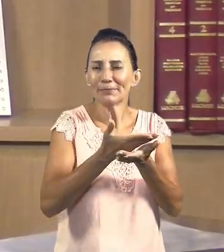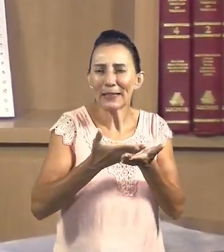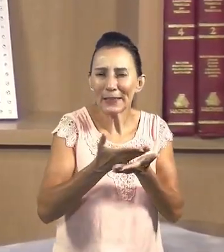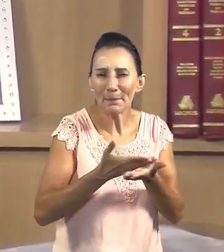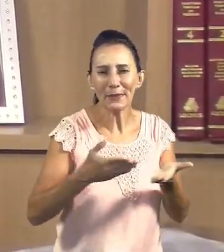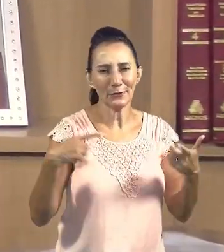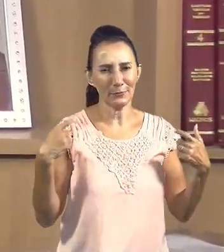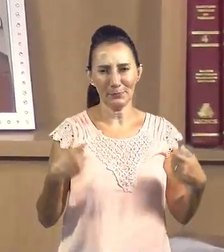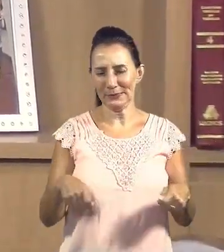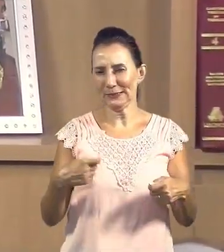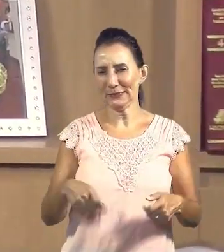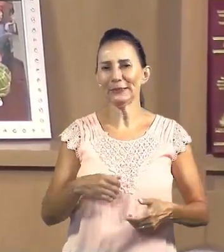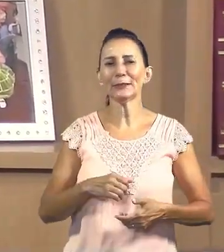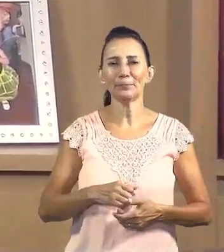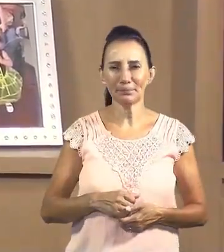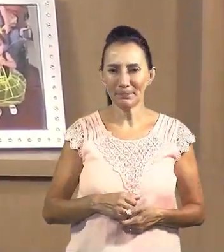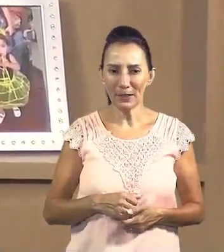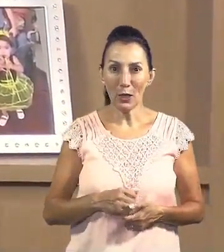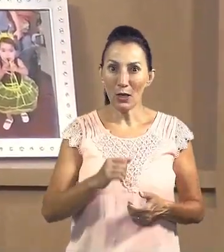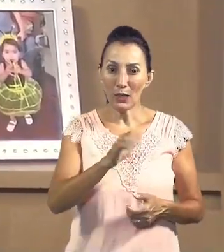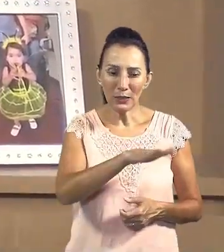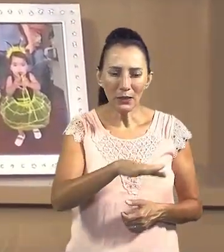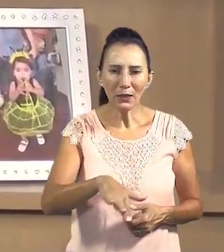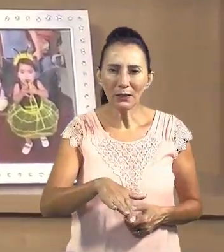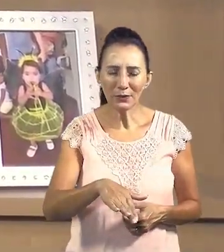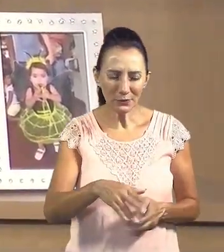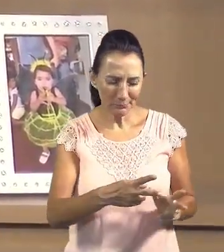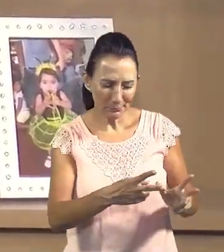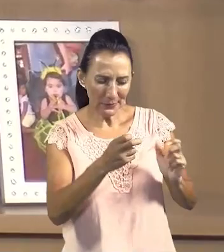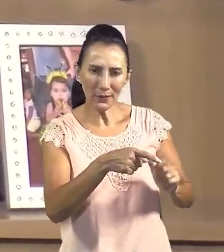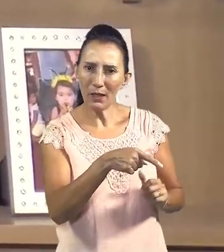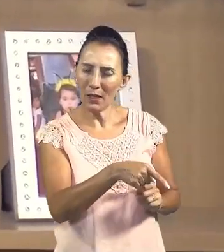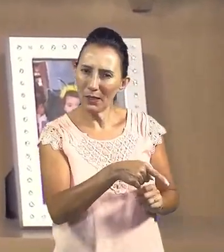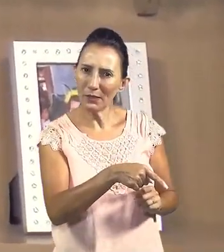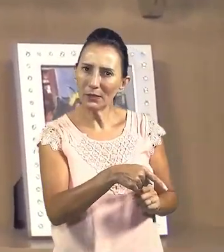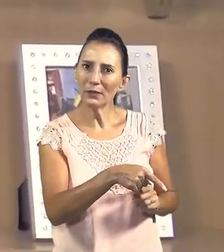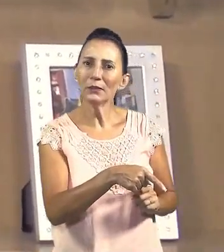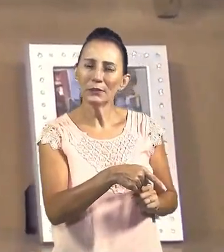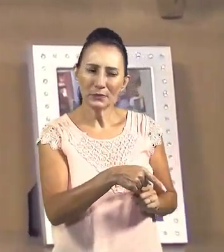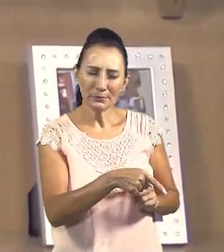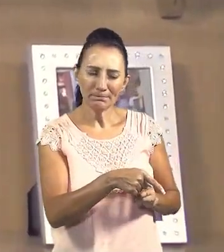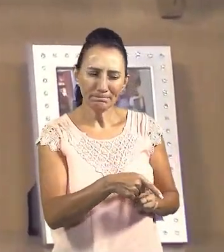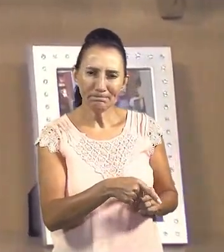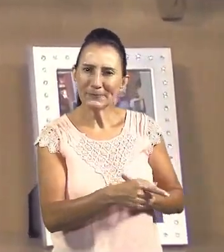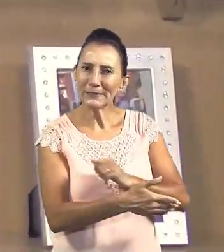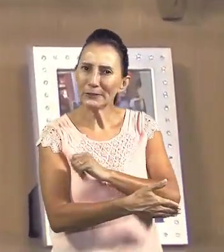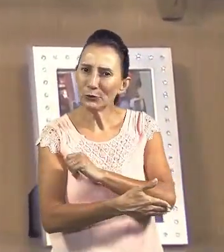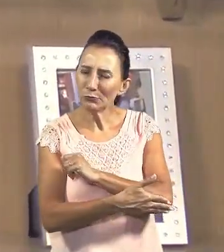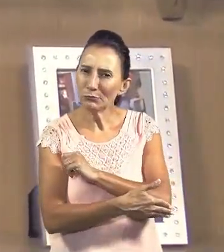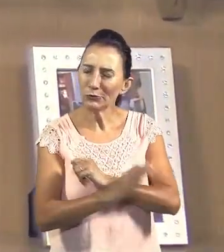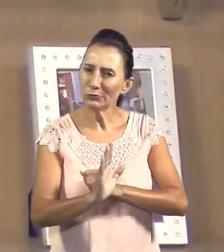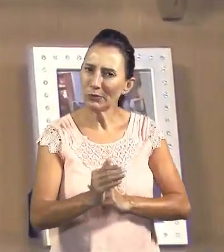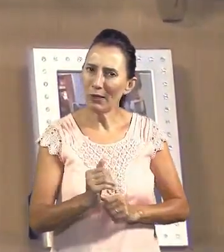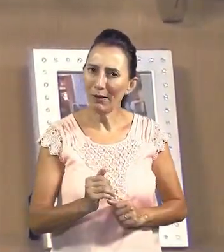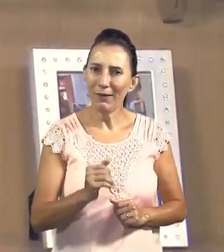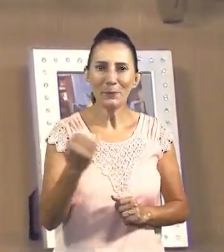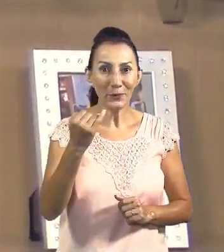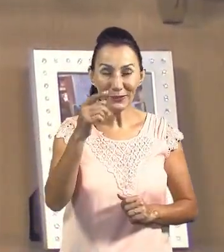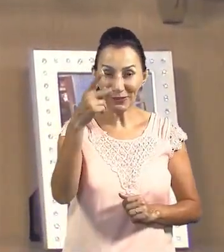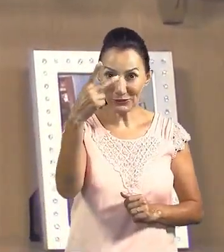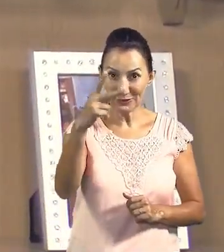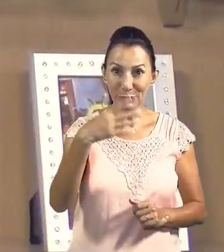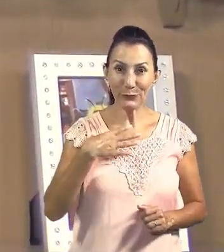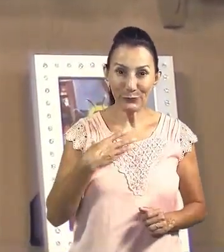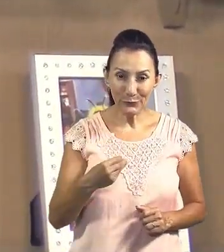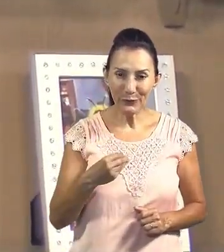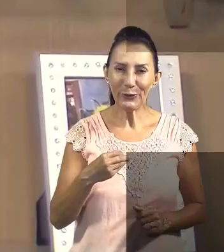ciumentas. Elas não dão, não compartilham nada com ninguém. Por isso que é importante você trabalhar essa questão com o seu